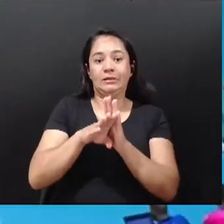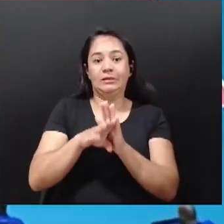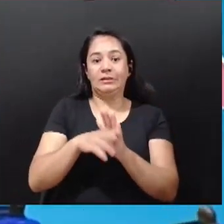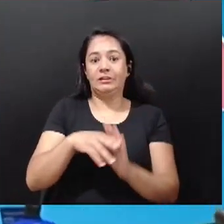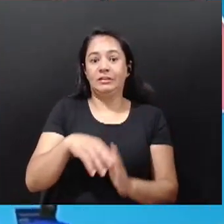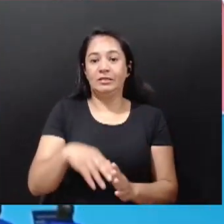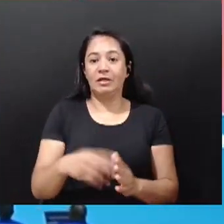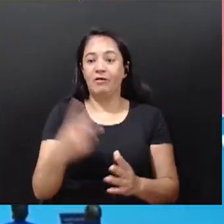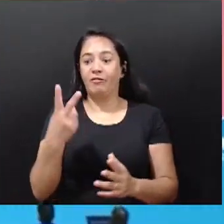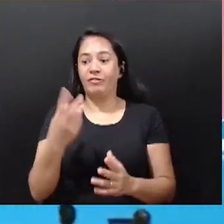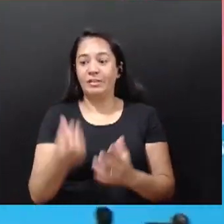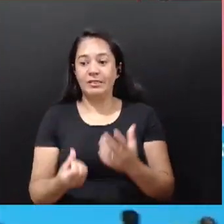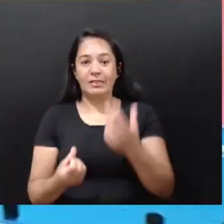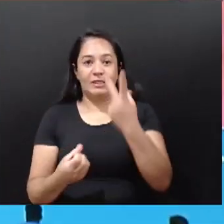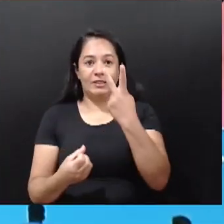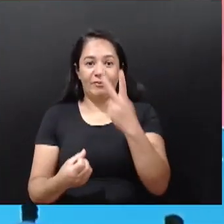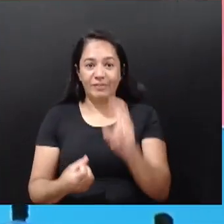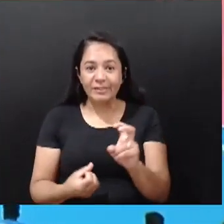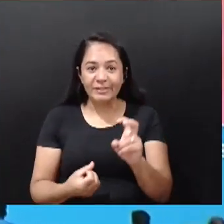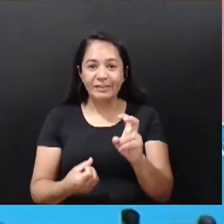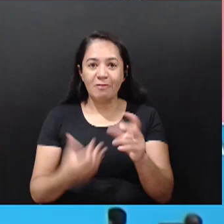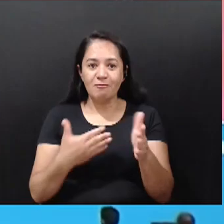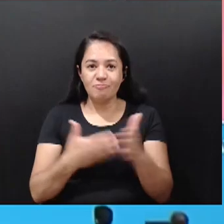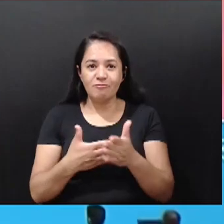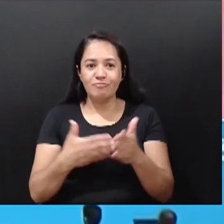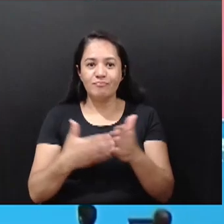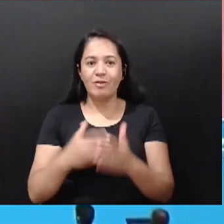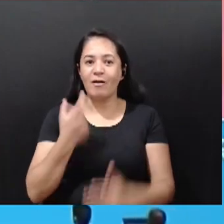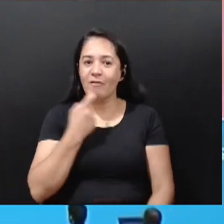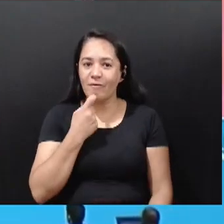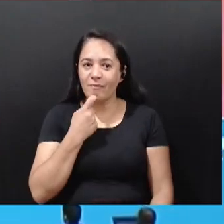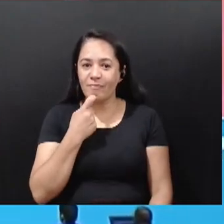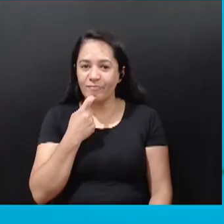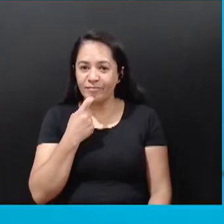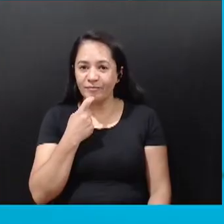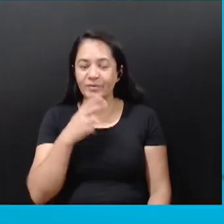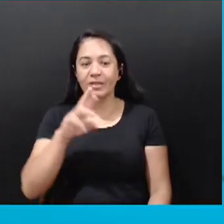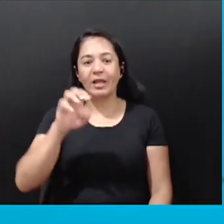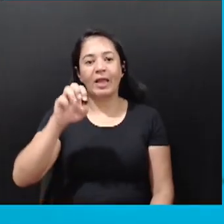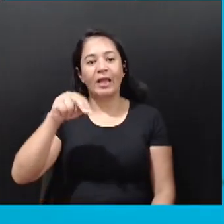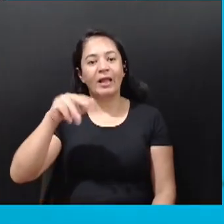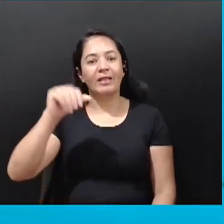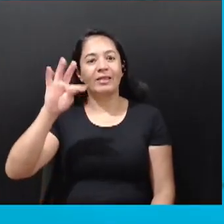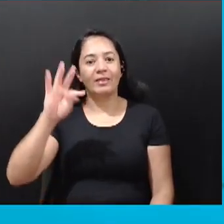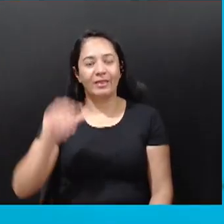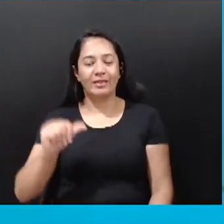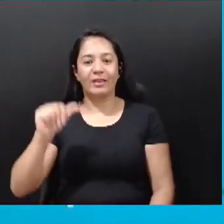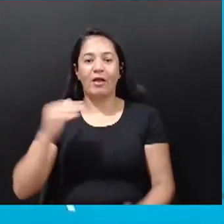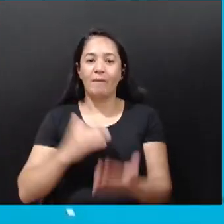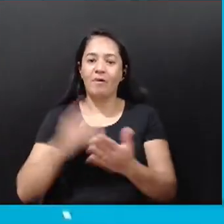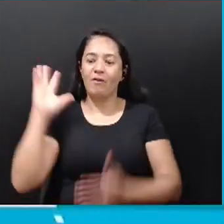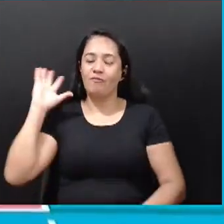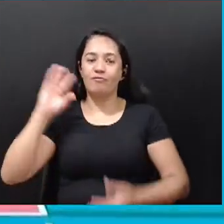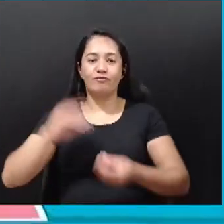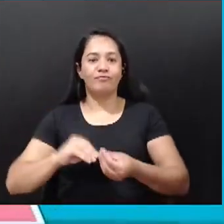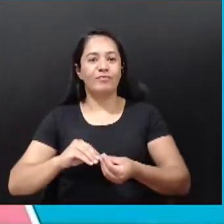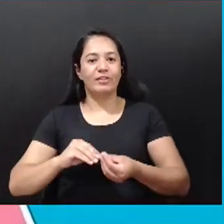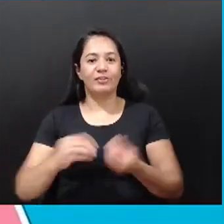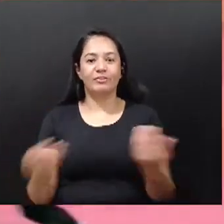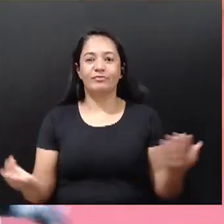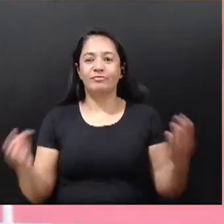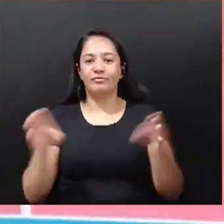26-25, o bloqueio dos campineiros do vôlei Renata apareceu e fechou a porta para cima do Michael